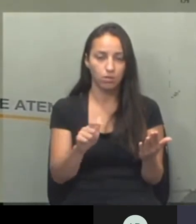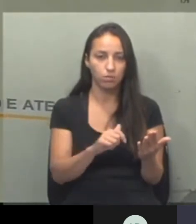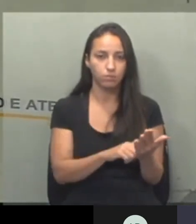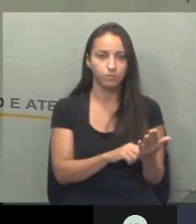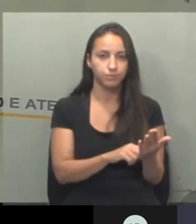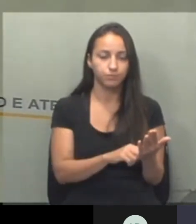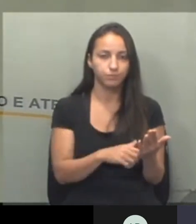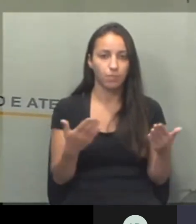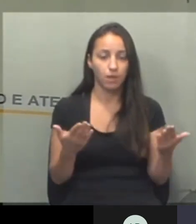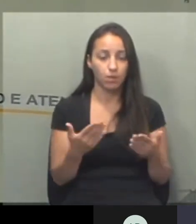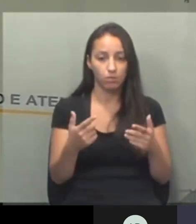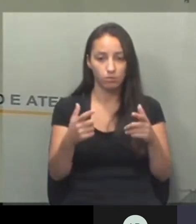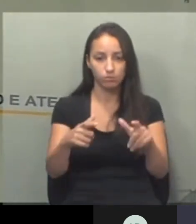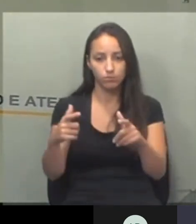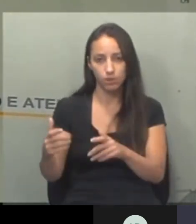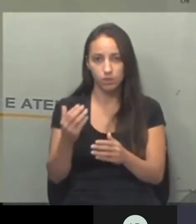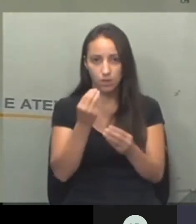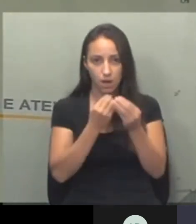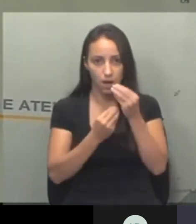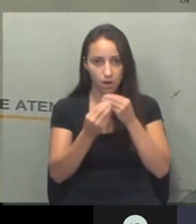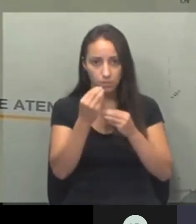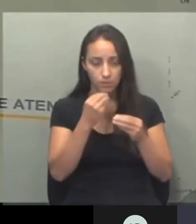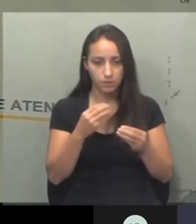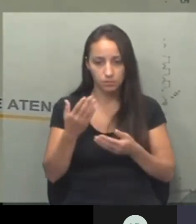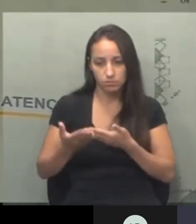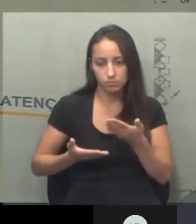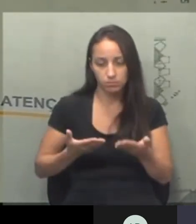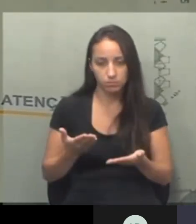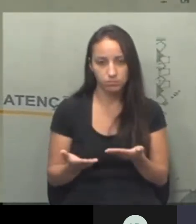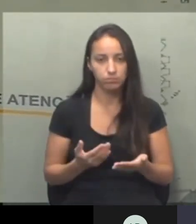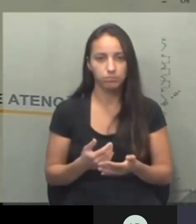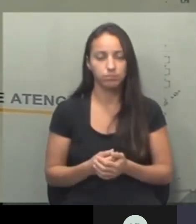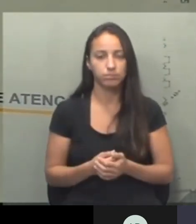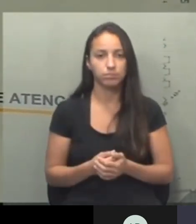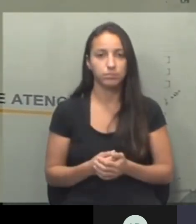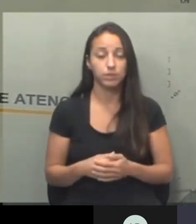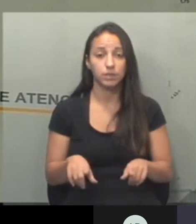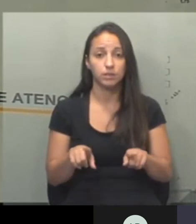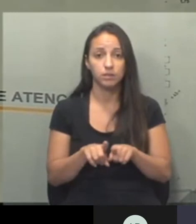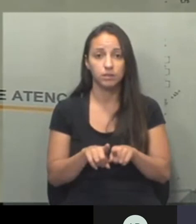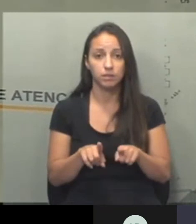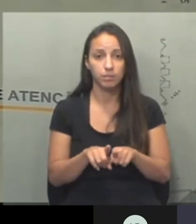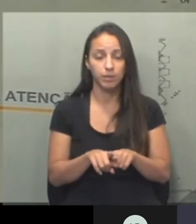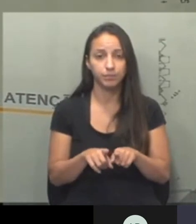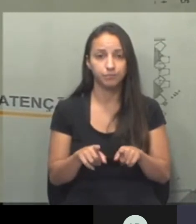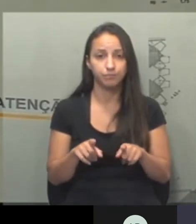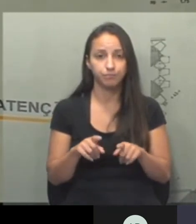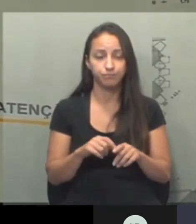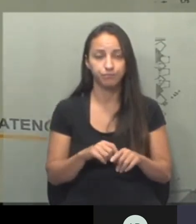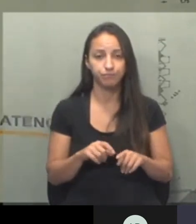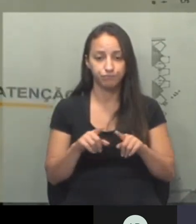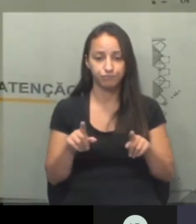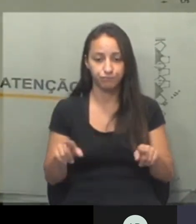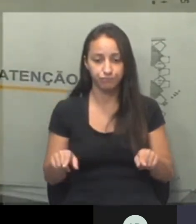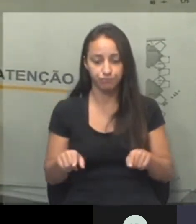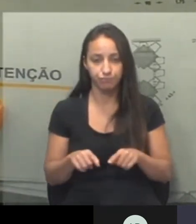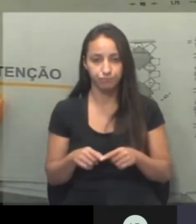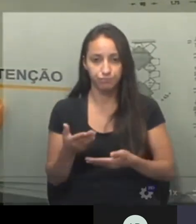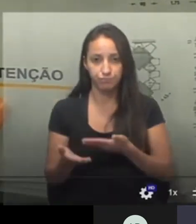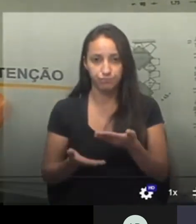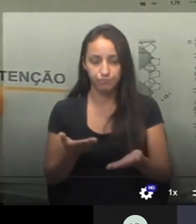certo? Agora nos ambientes de alimentação e atenção. E também os ambientes de alimentação e serviços, ou melhor,